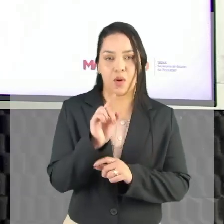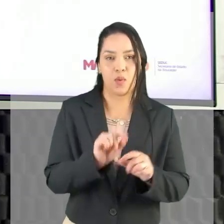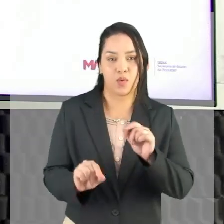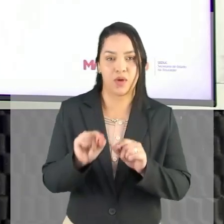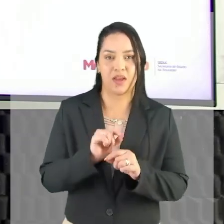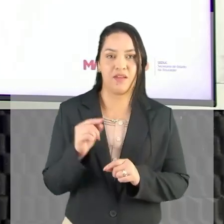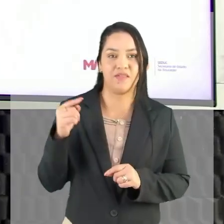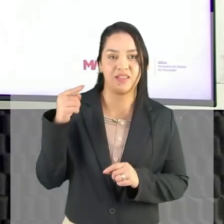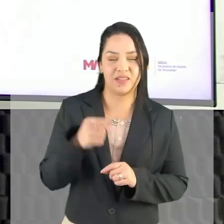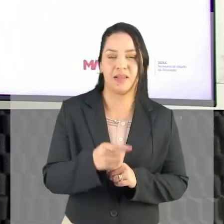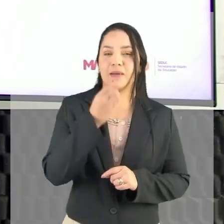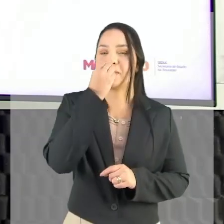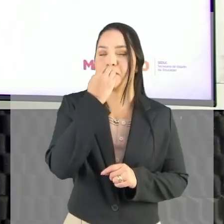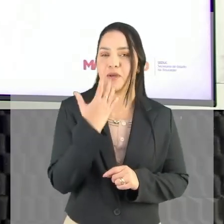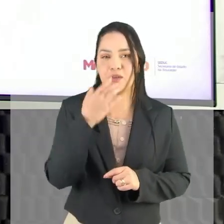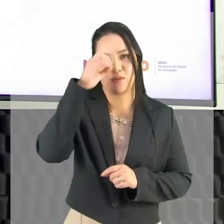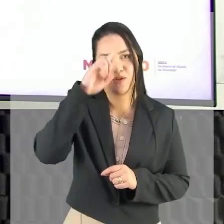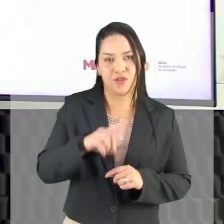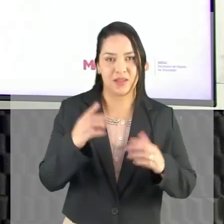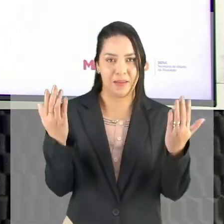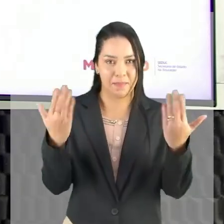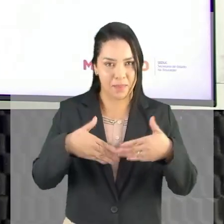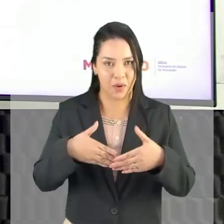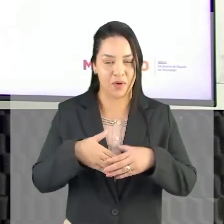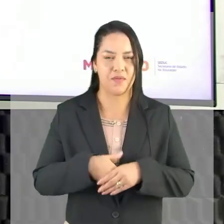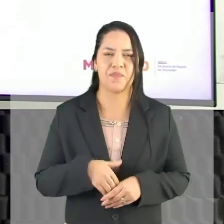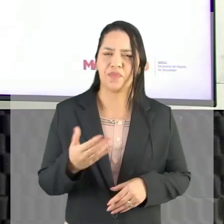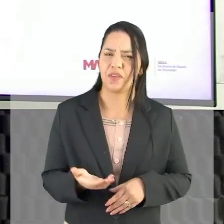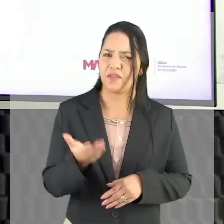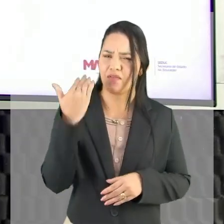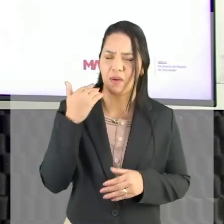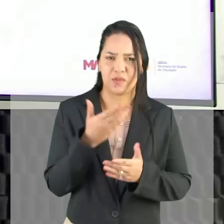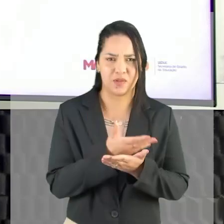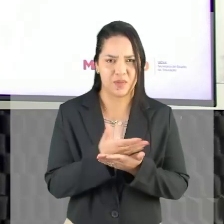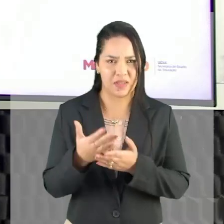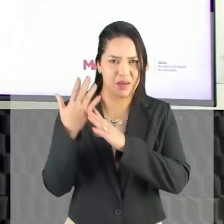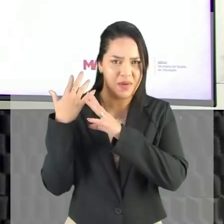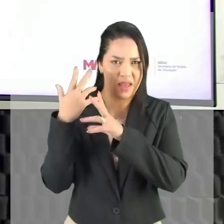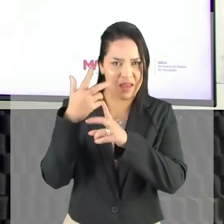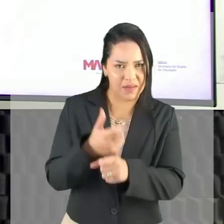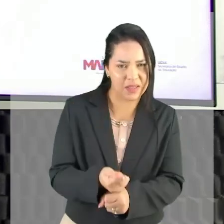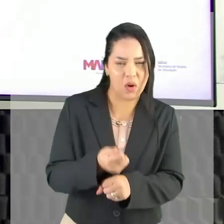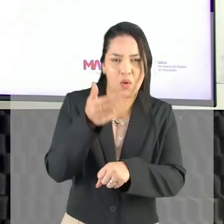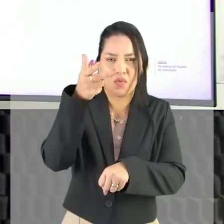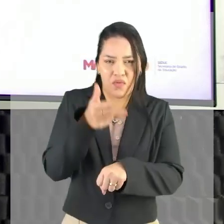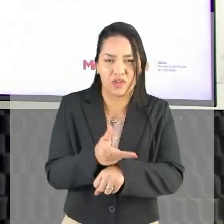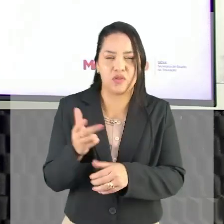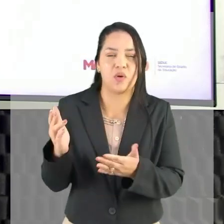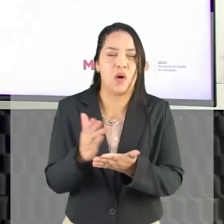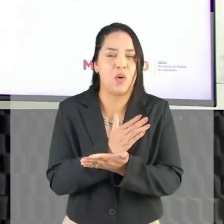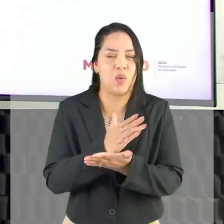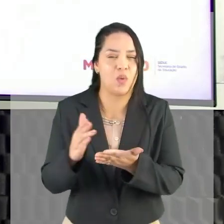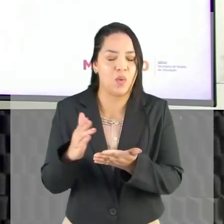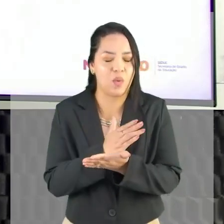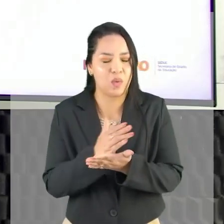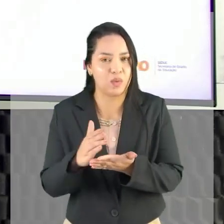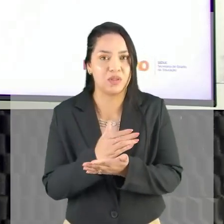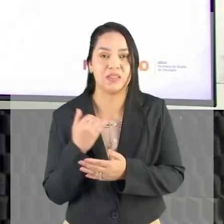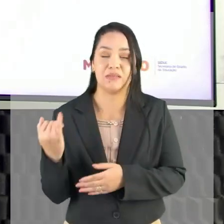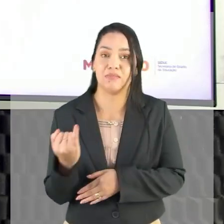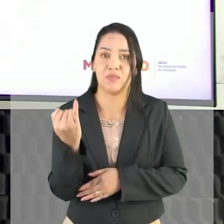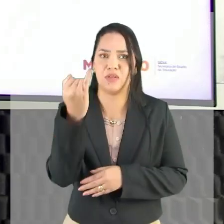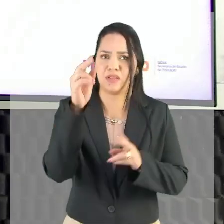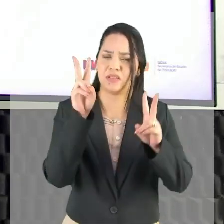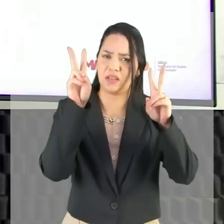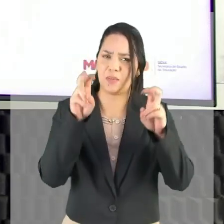fazer você mandar muito bem no dia da prova. Então olha só, vamos começar aqui uma revisão, um vídeo com alguns tópicos importantes